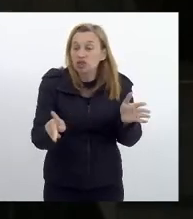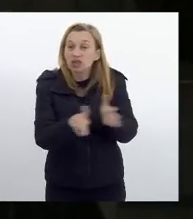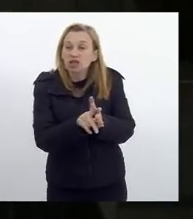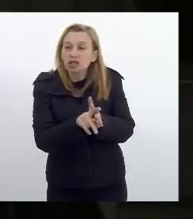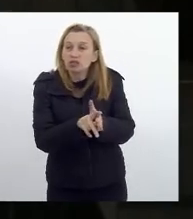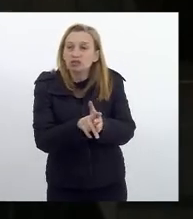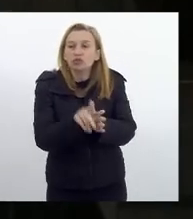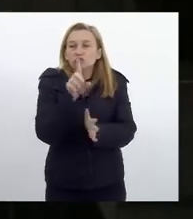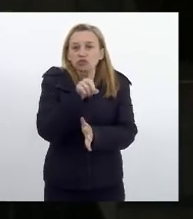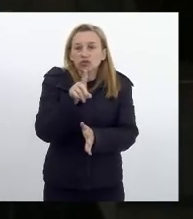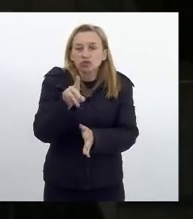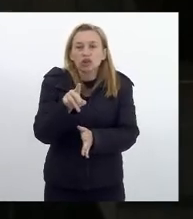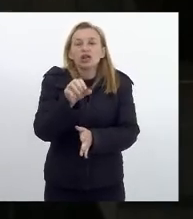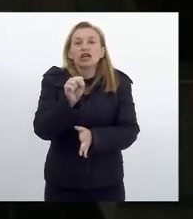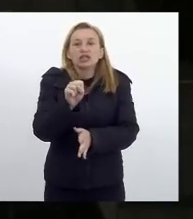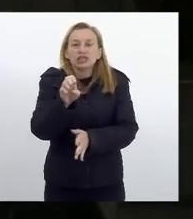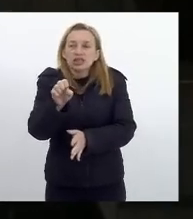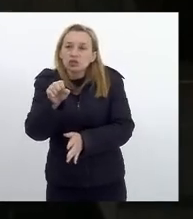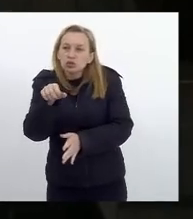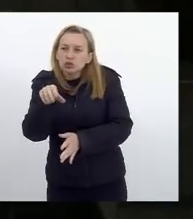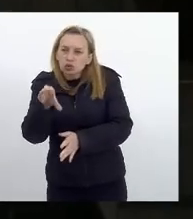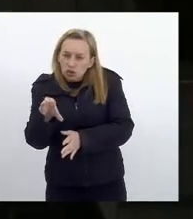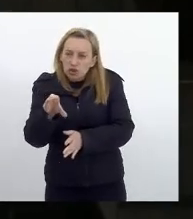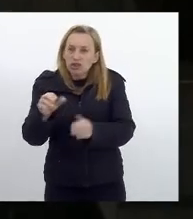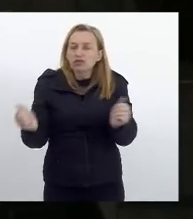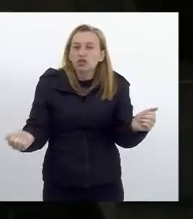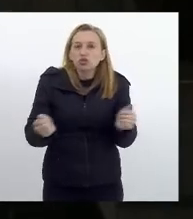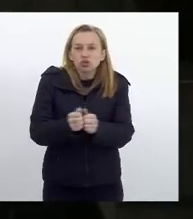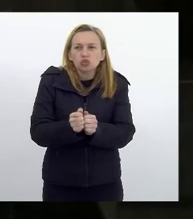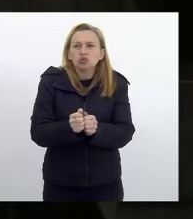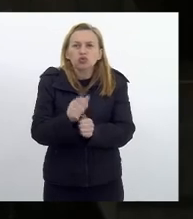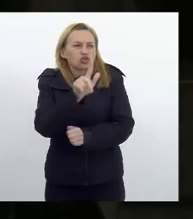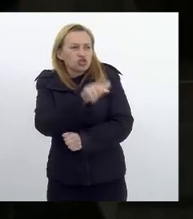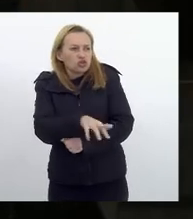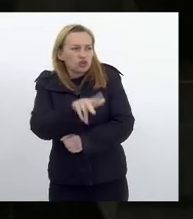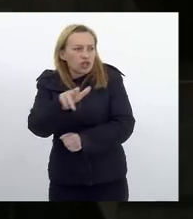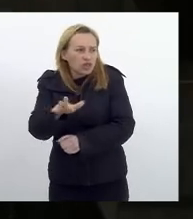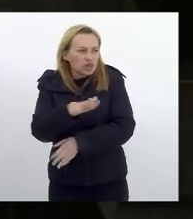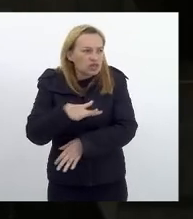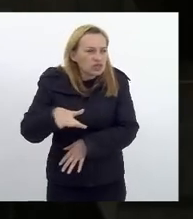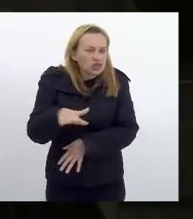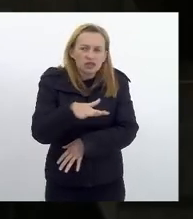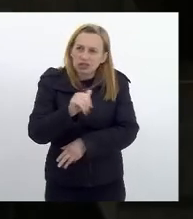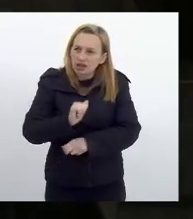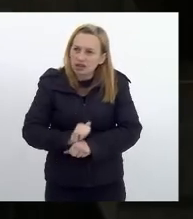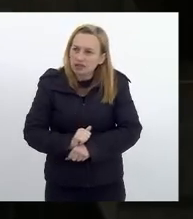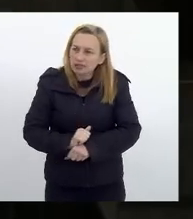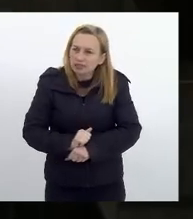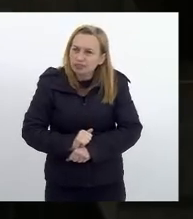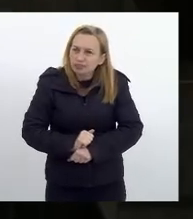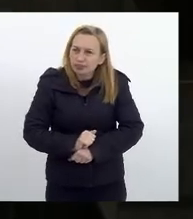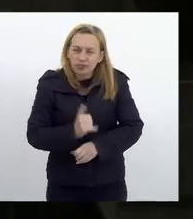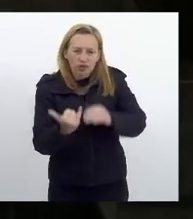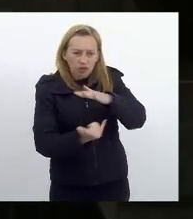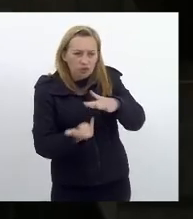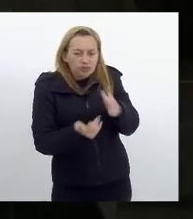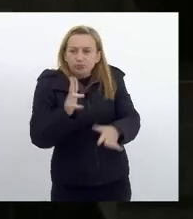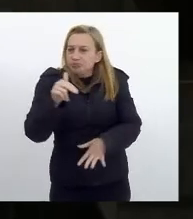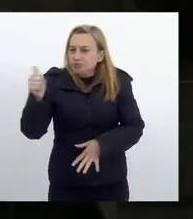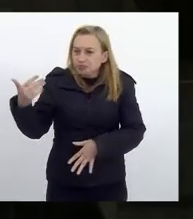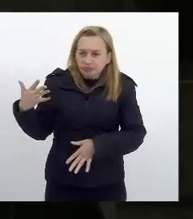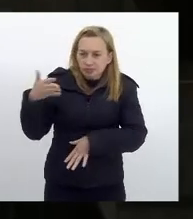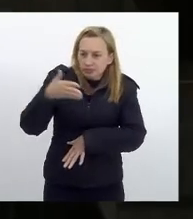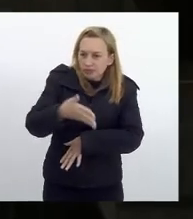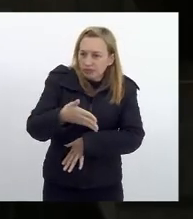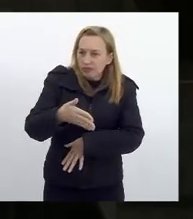muito rica. SEDUC participou, lógico. Diferentes entidades, inclusive, que nem tinham vindo aqui na Assembleia antes de